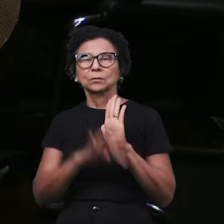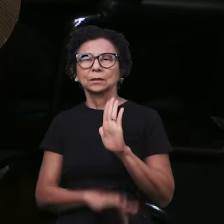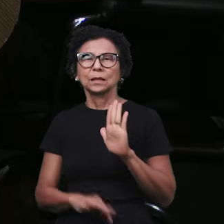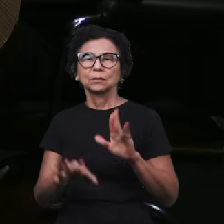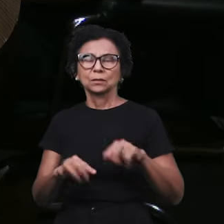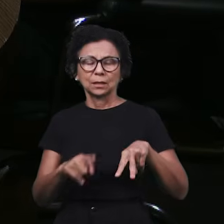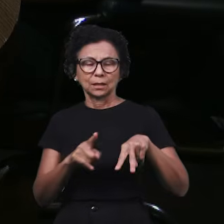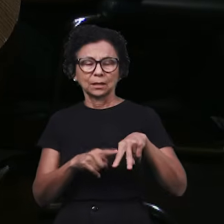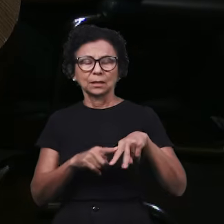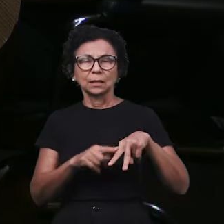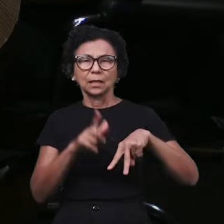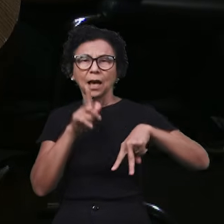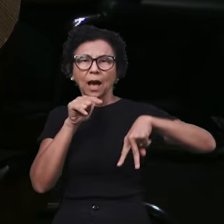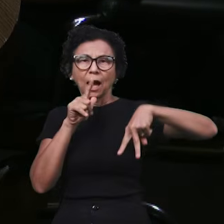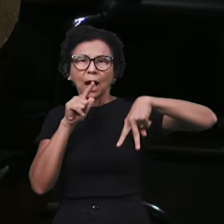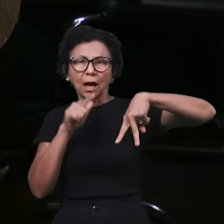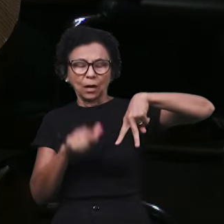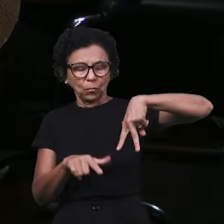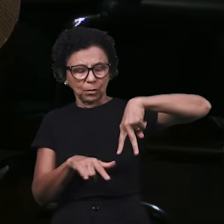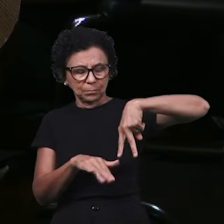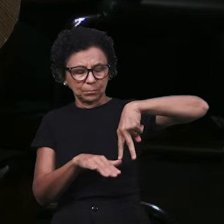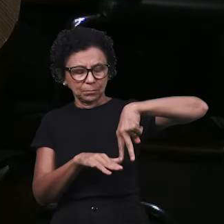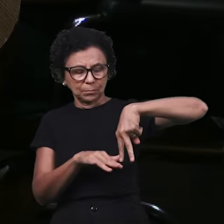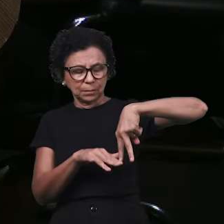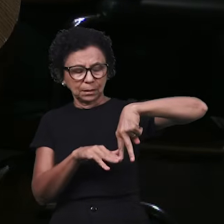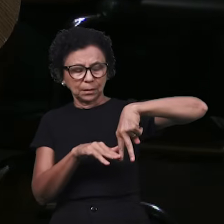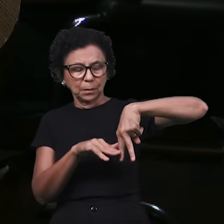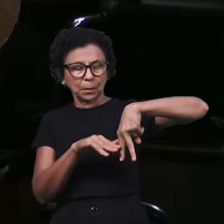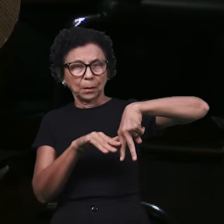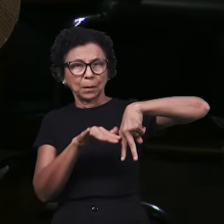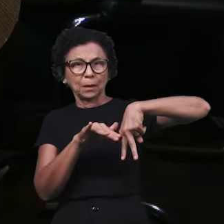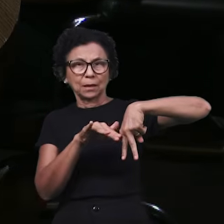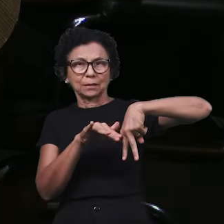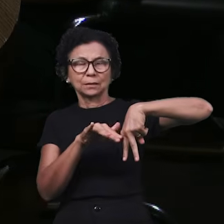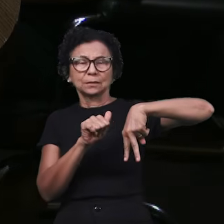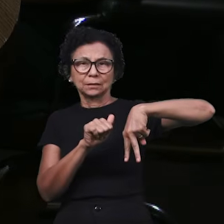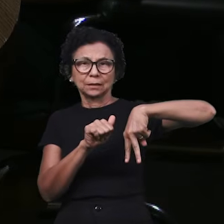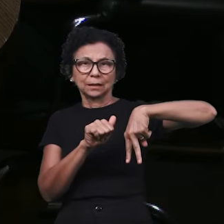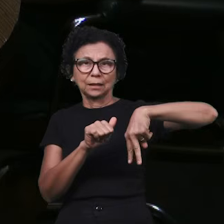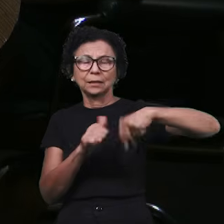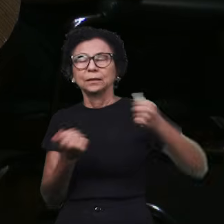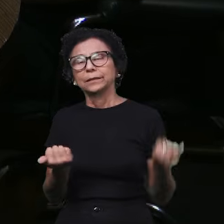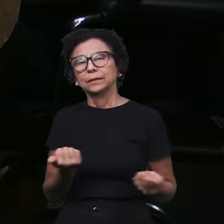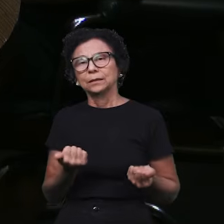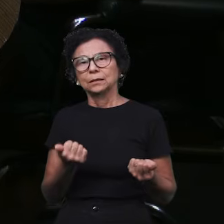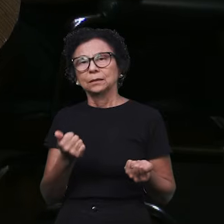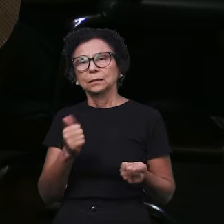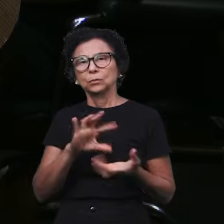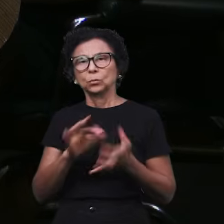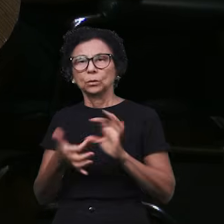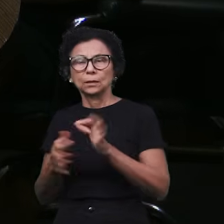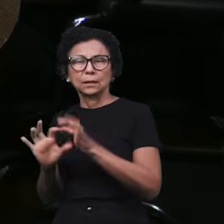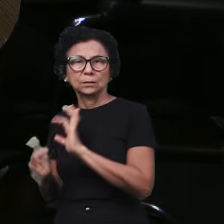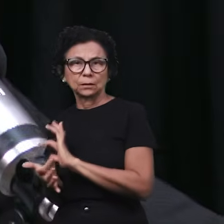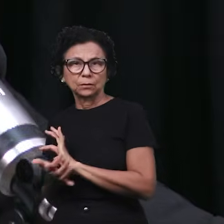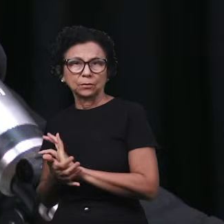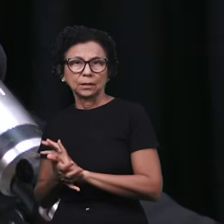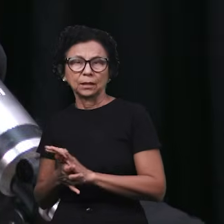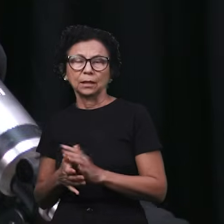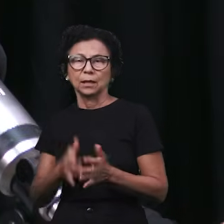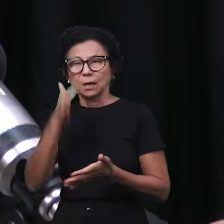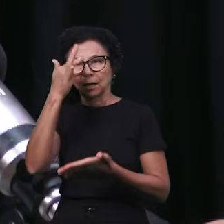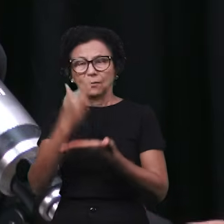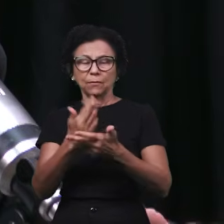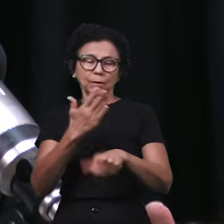isso dentro do contexto? É praticar a fé, né? Hoje, por exemplo, começa a ter dons, o seu dom ele é um dom mais raso,